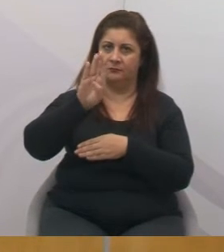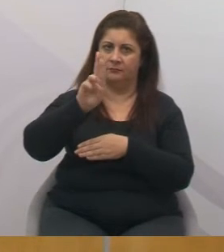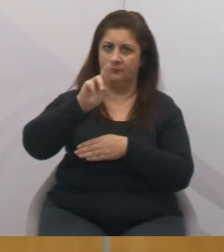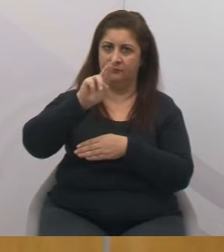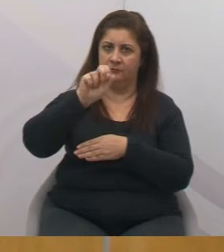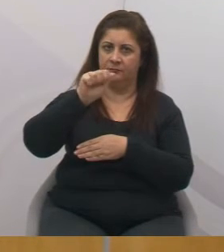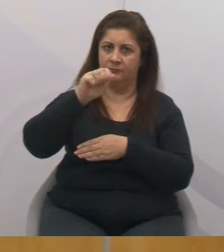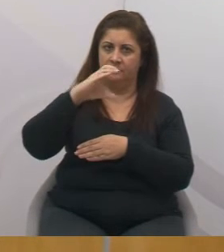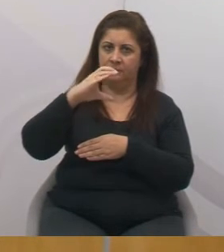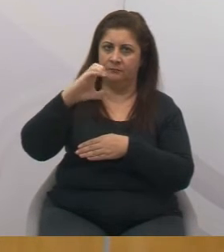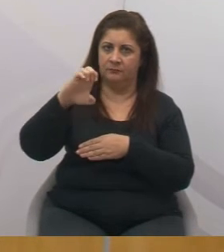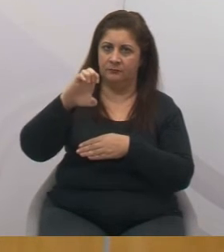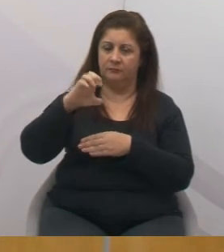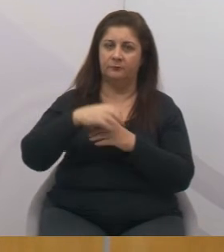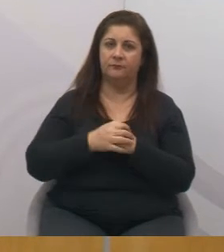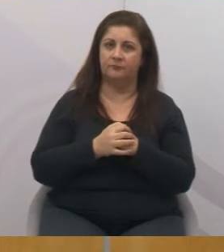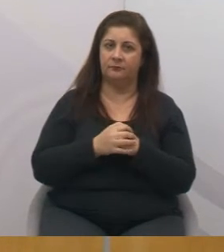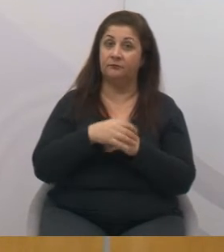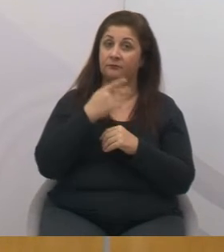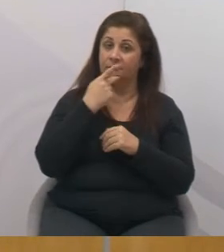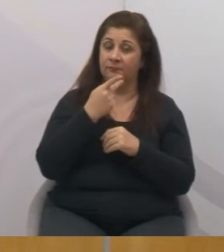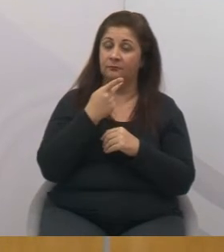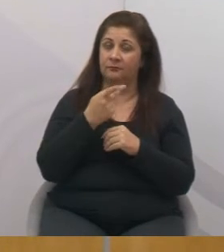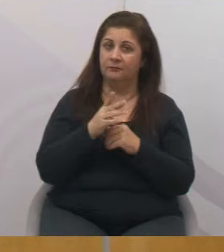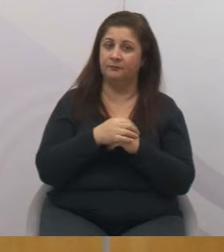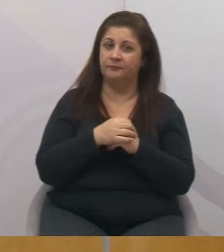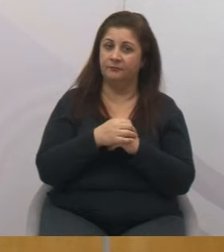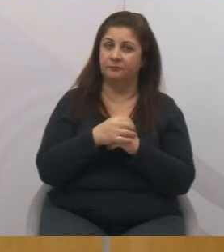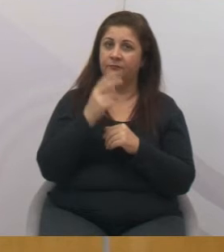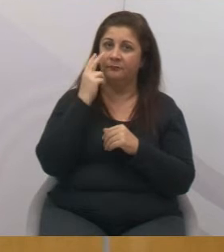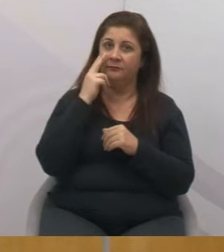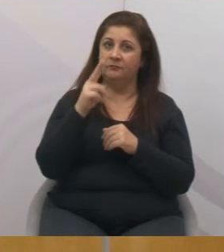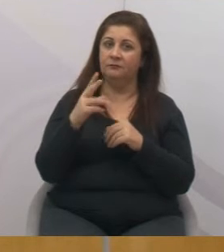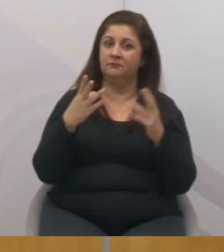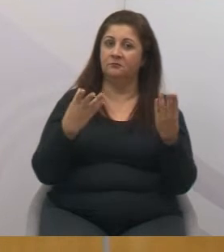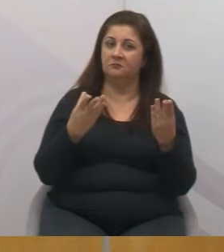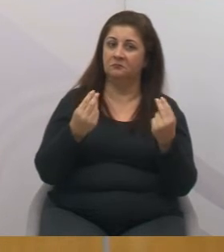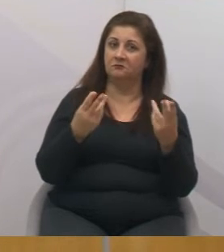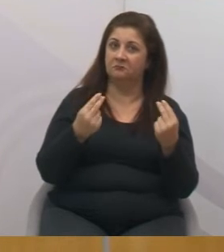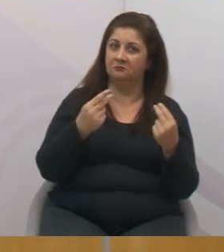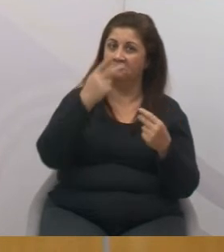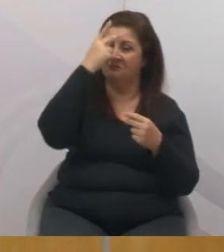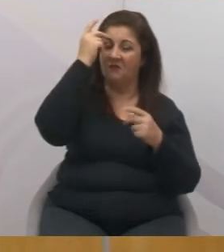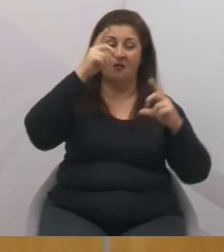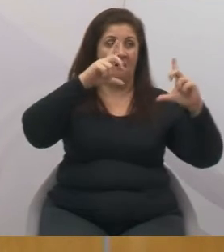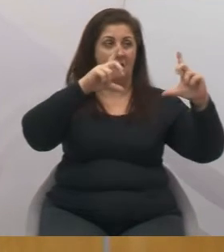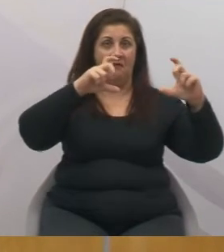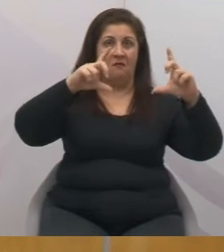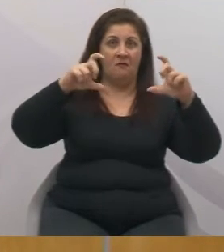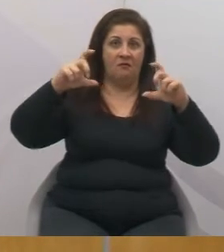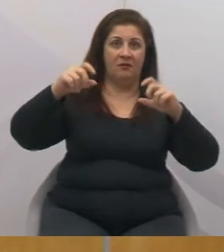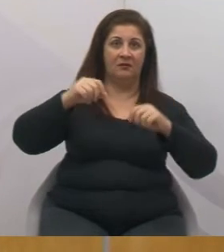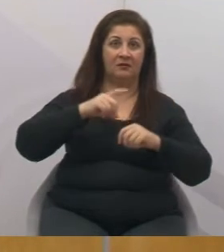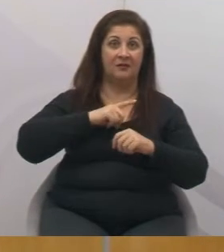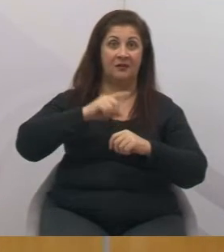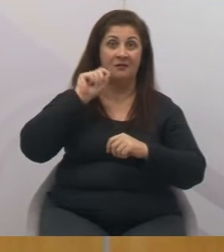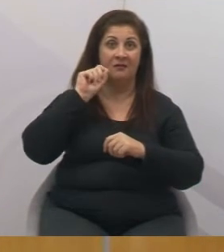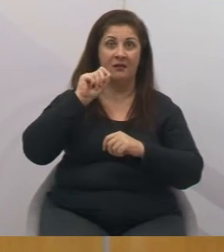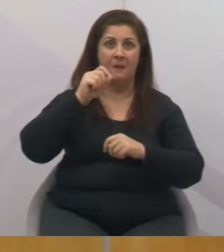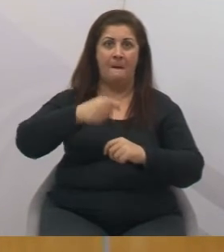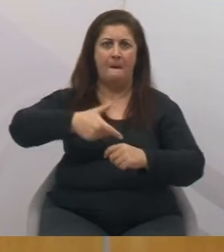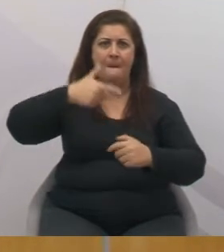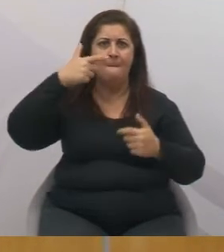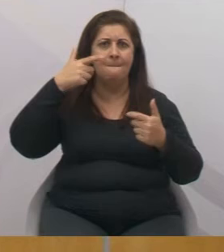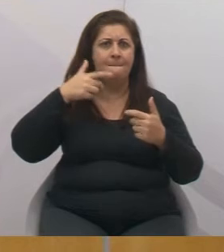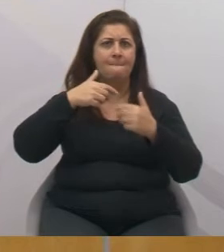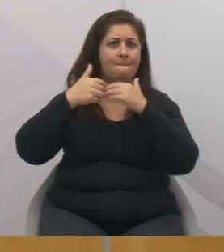vou já adiantar aqui, vi vários políticos tirando foto lá, nós vamos ter morte ali, porque a carreta vai sair no